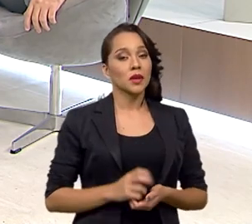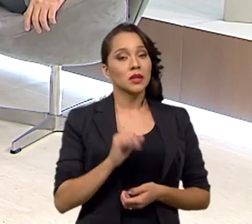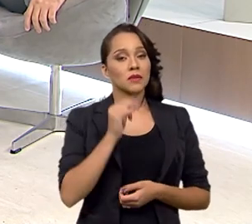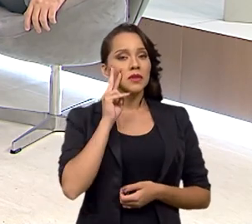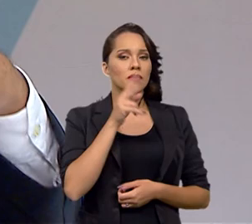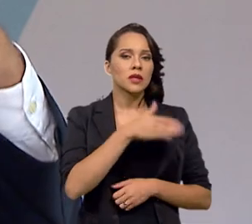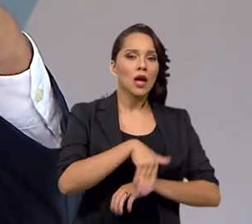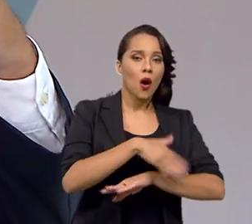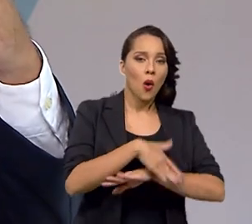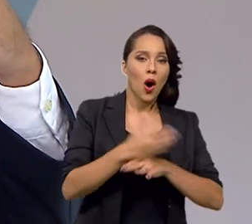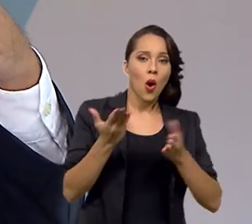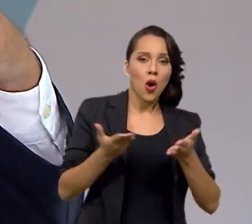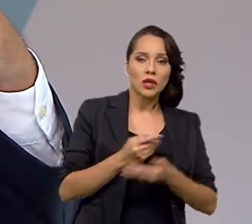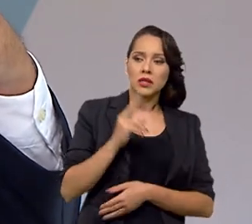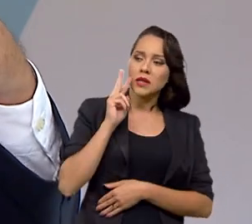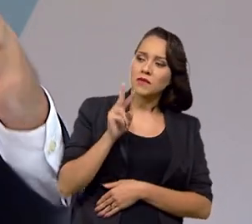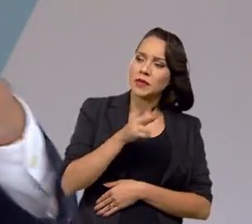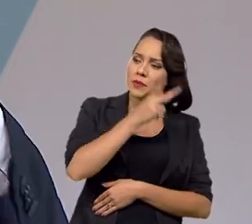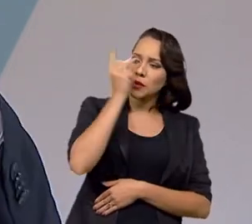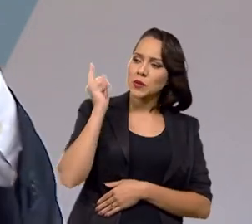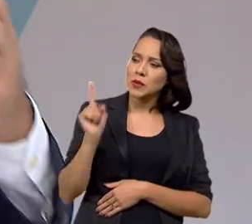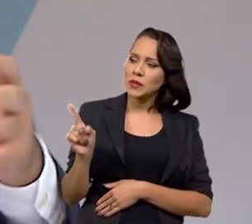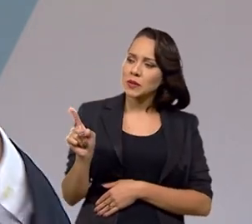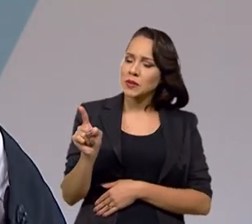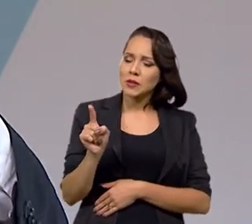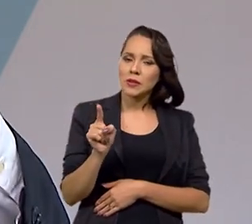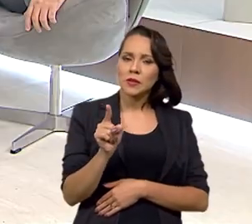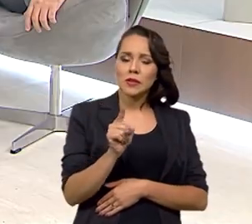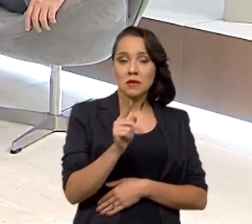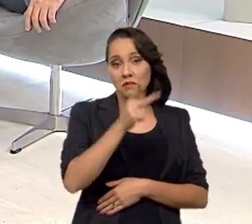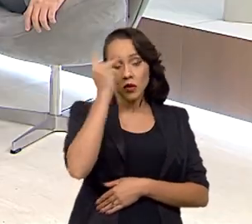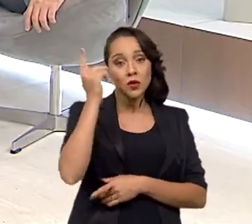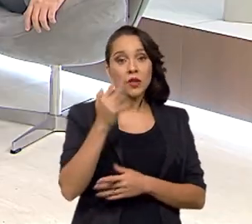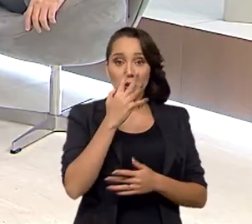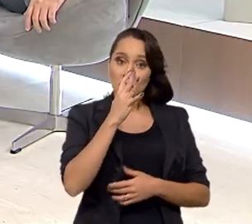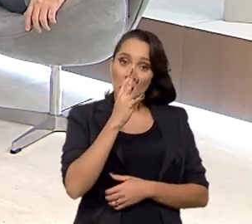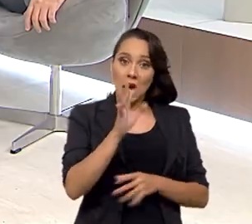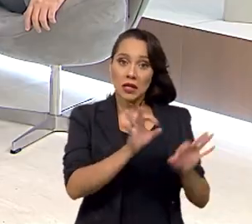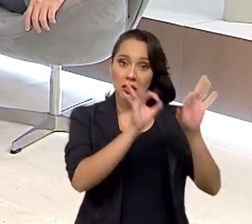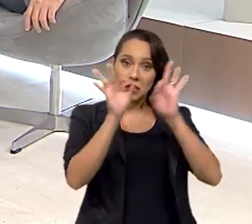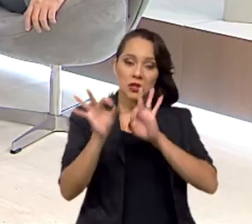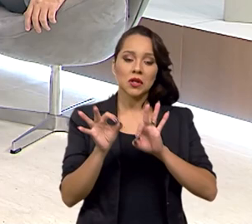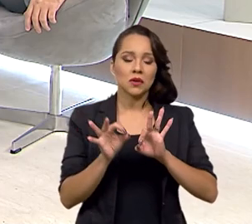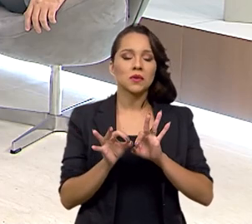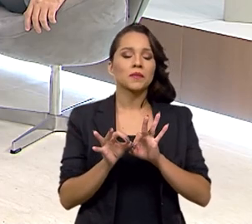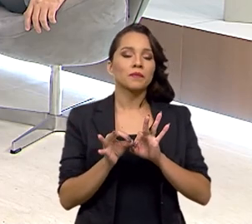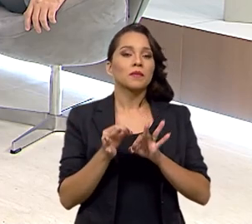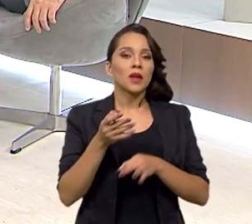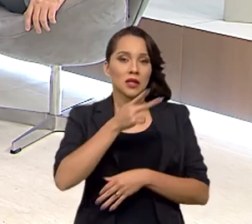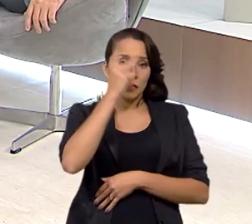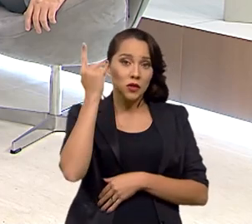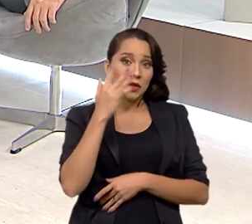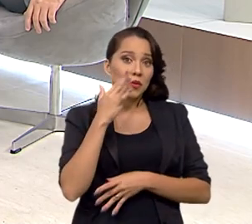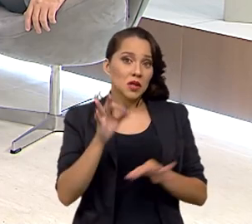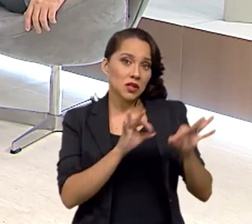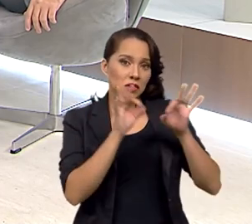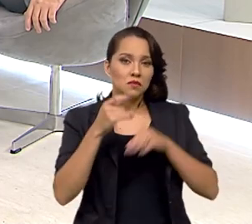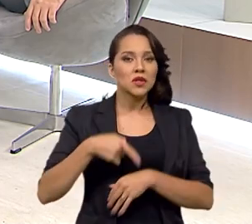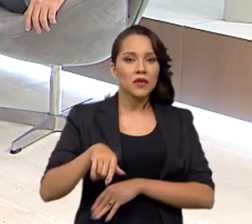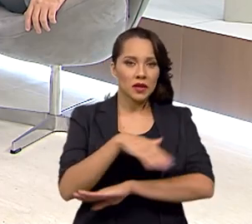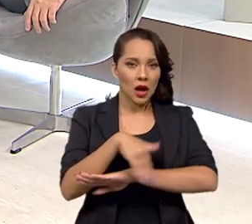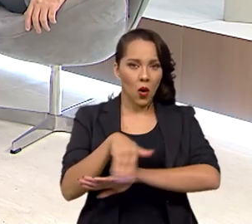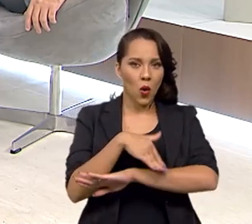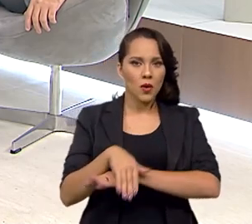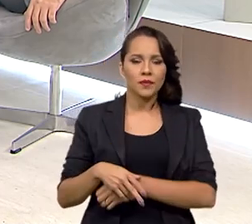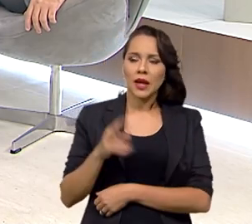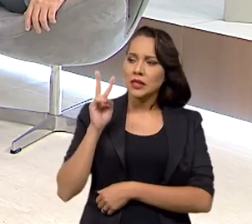sai na rua hoje você ver as pessoas até os telespectadores trazer um pouco o nosso programa para os espectadores quando você sair